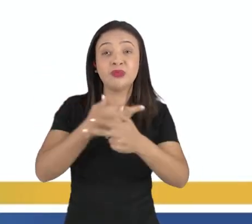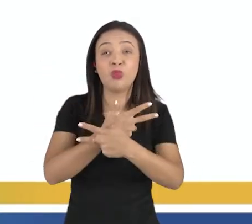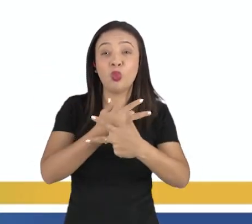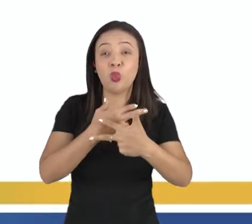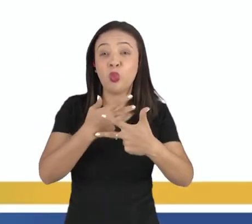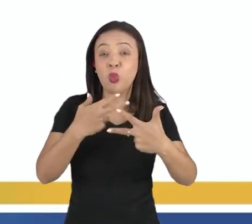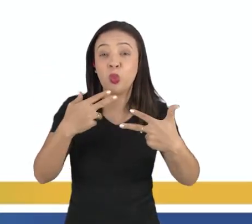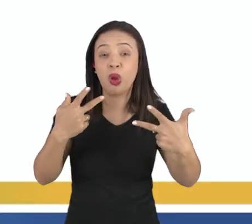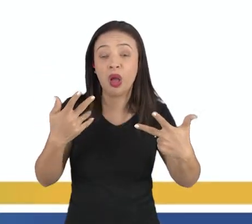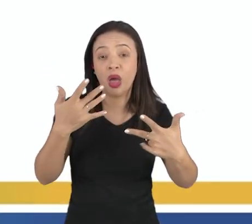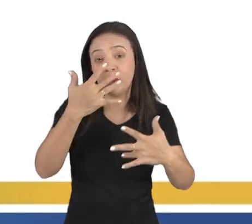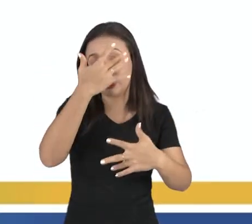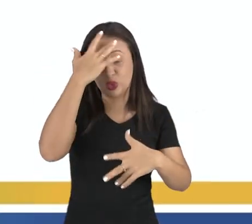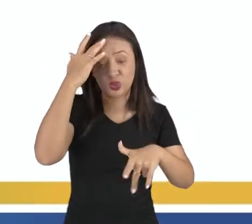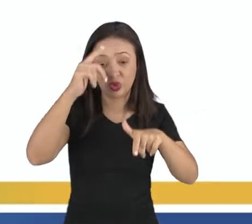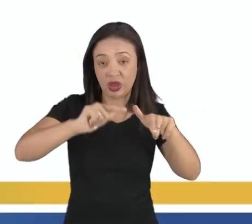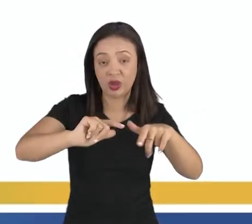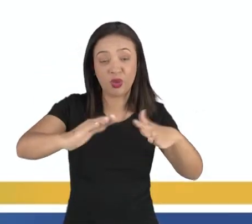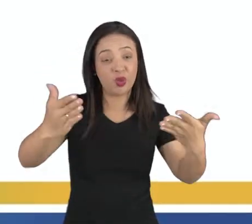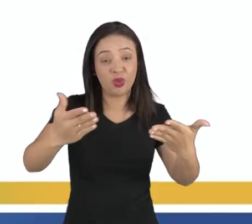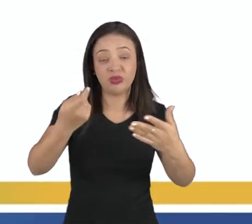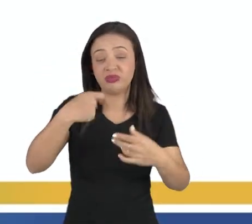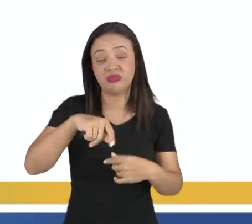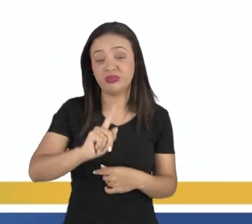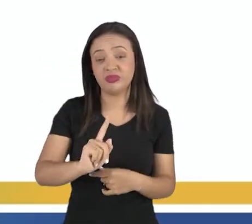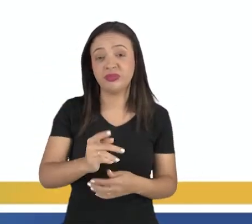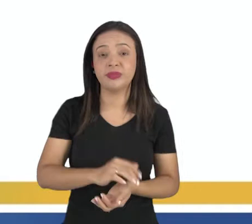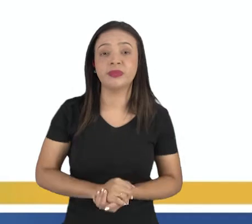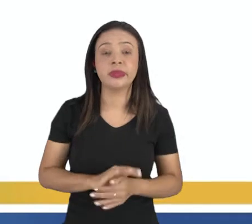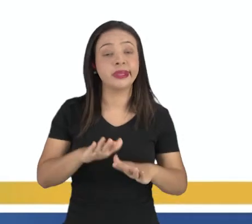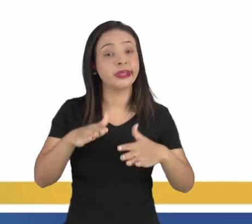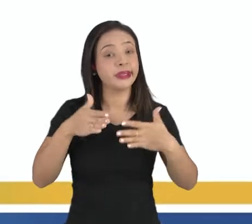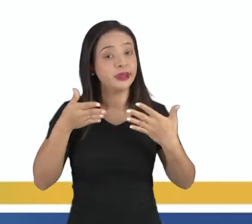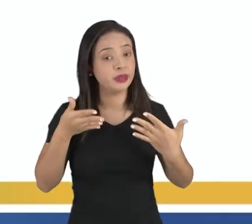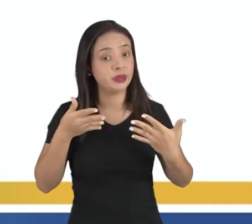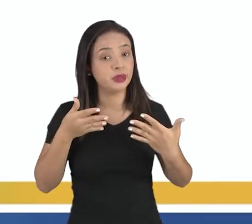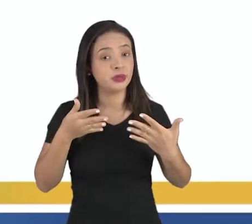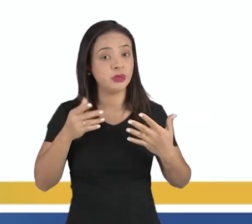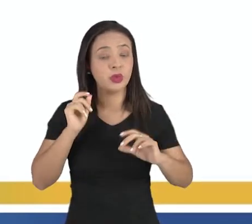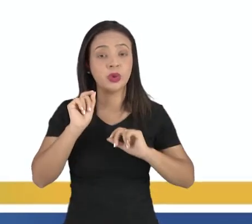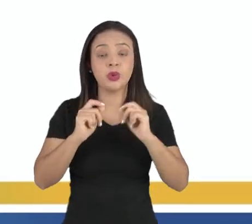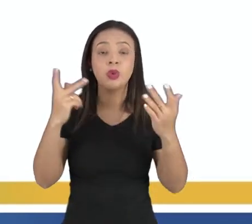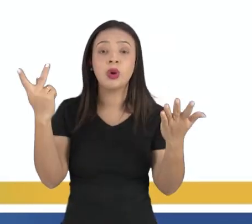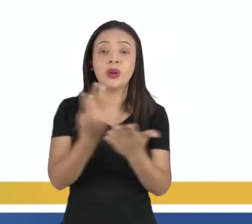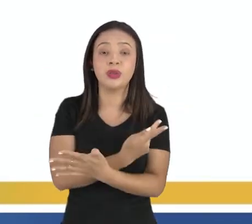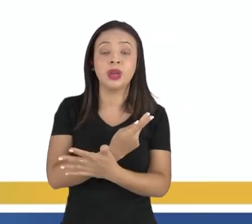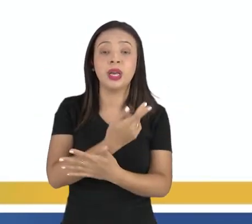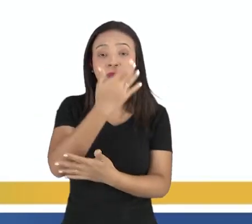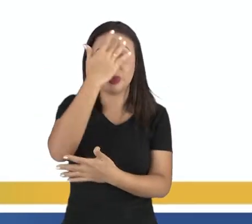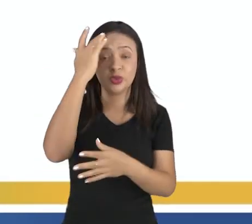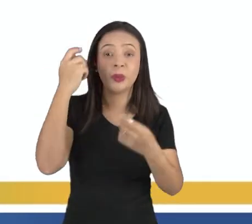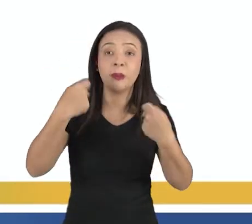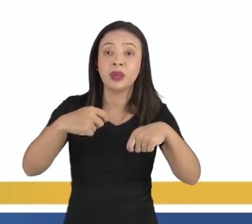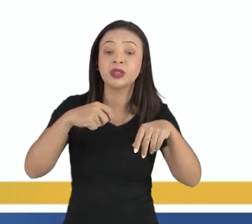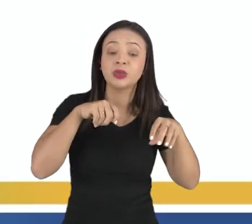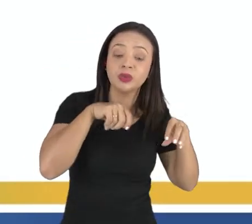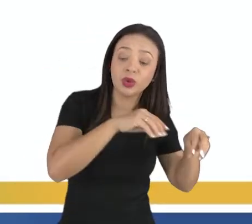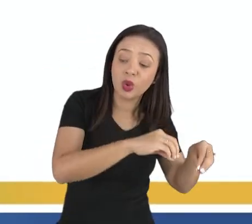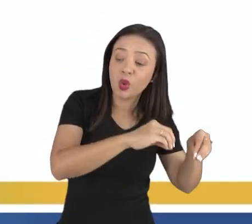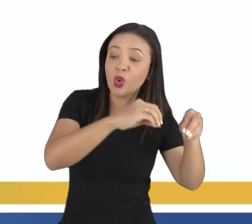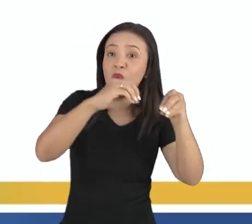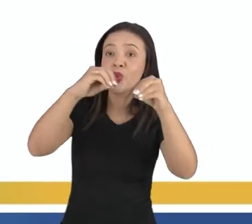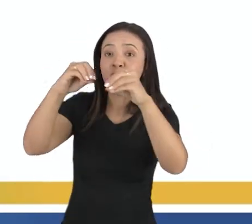trabalhadores, e hoje já não há mais essa necessidade. Então tudo isso gera a repulsão ou em outras palavras,